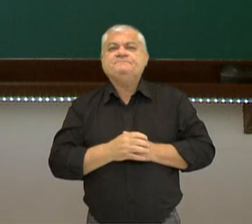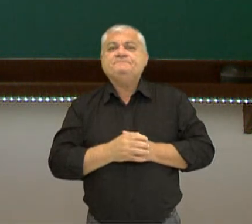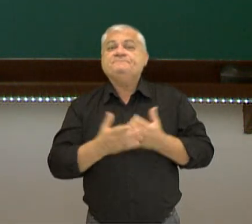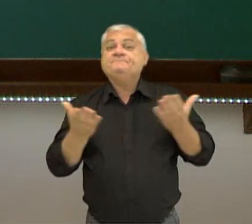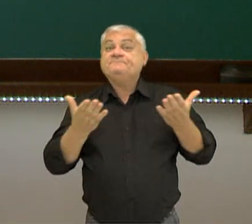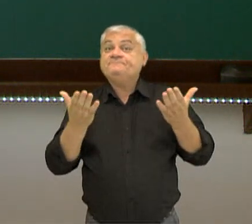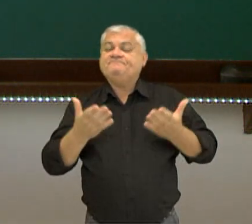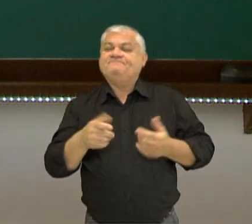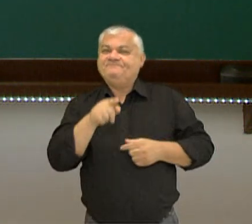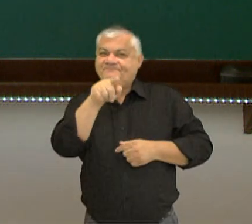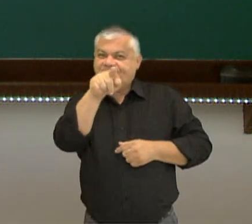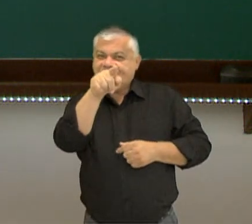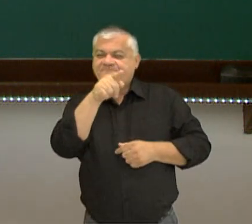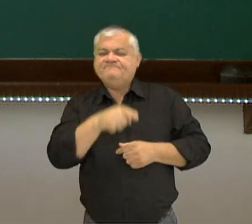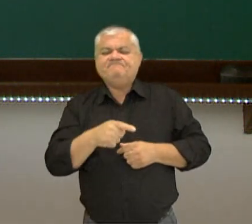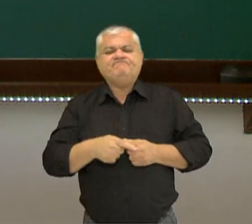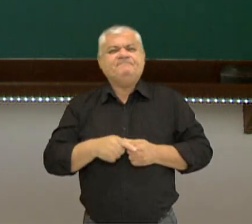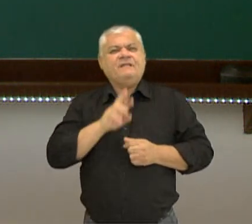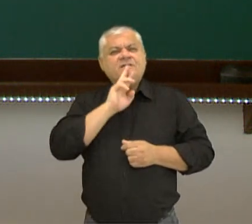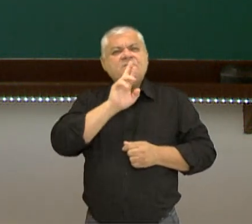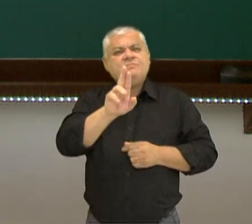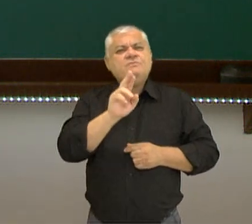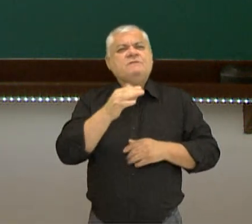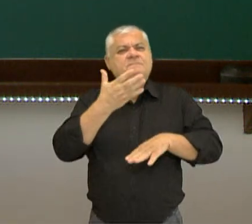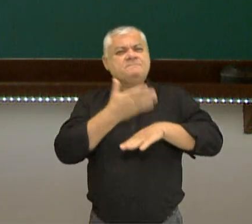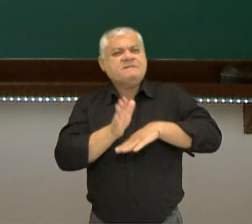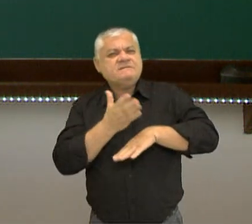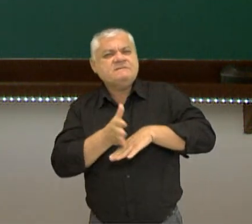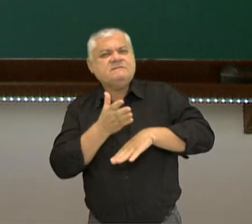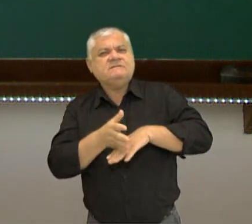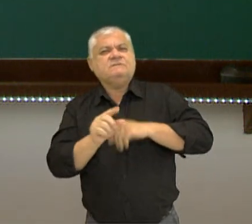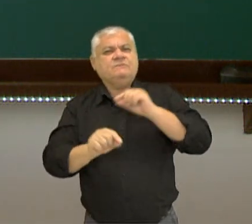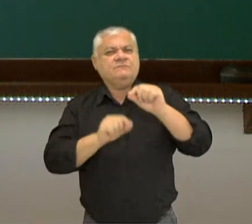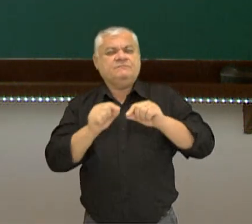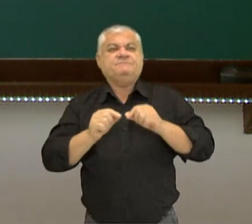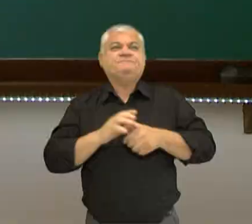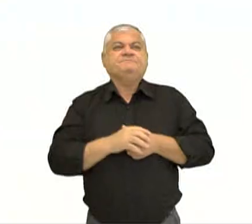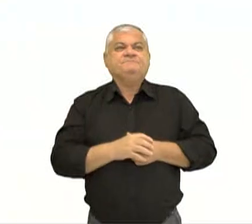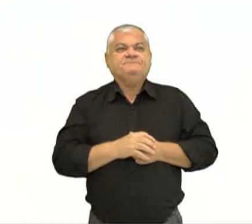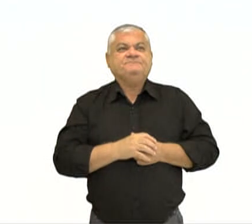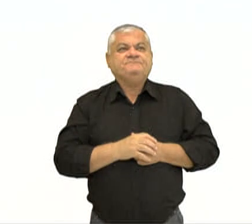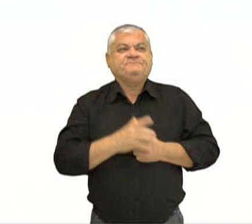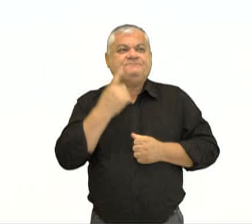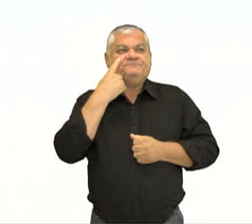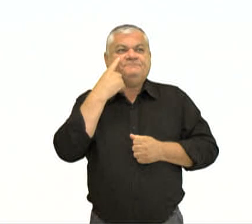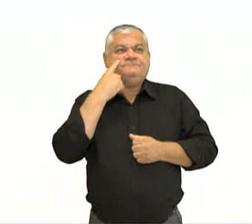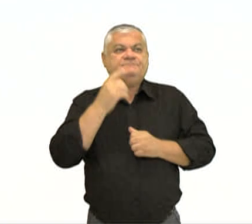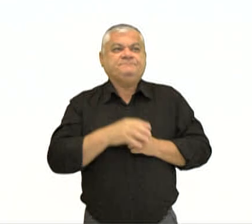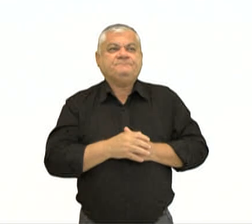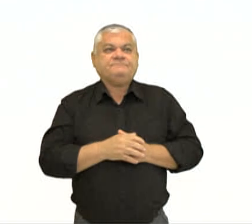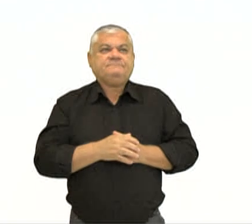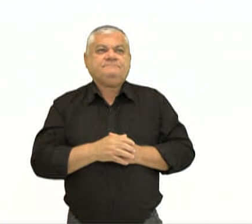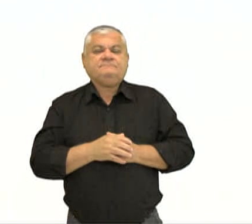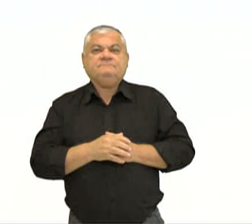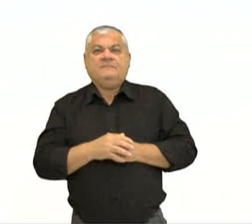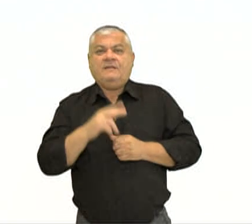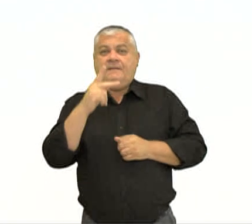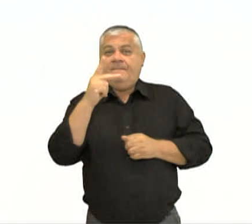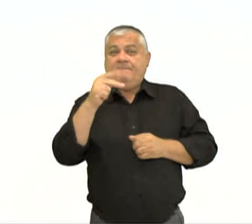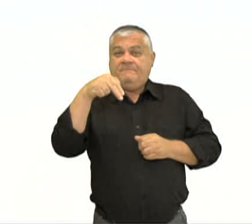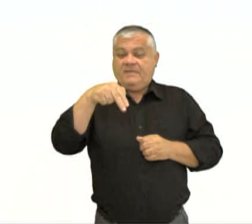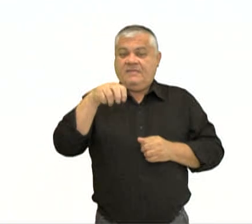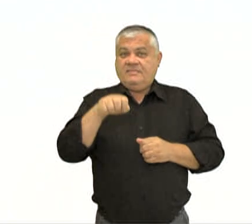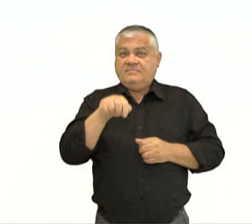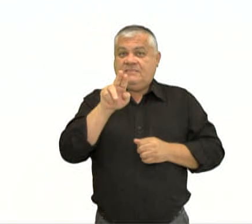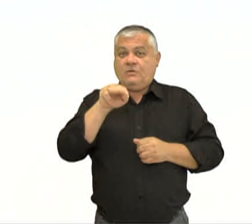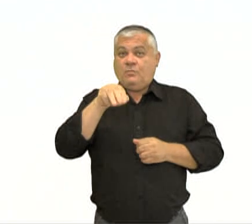aqui uma questão para você responder, praticar um pouquinho aí o conteúdo. Vamos dar uma olhada? A pneumonia é